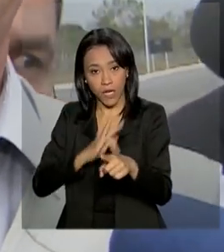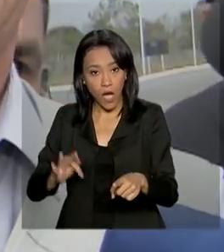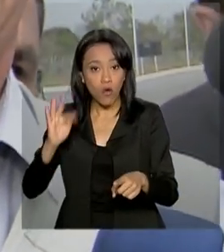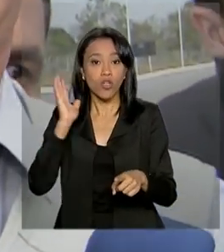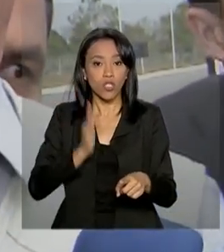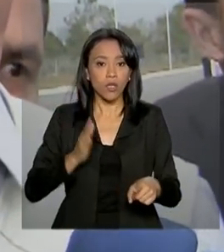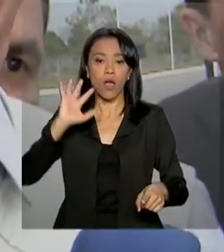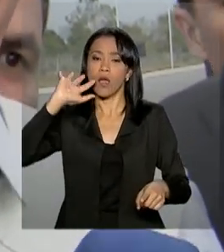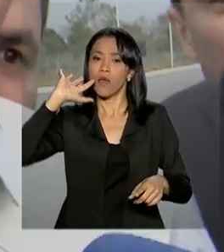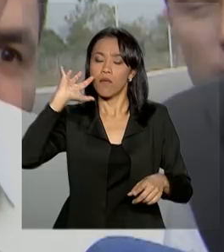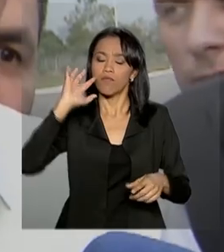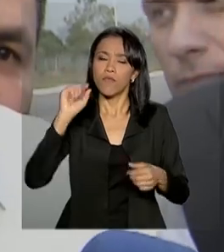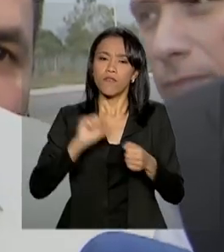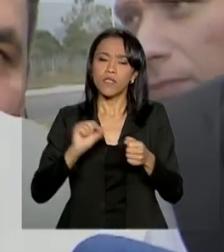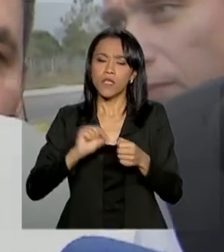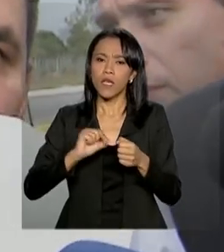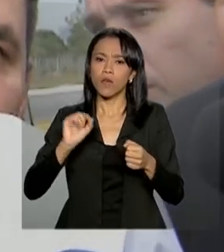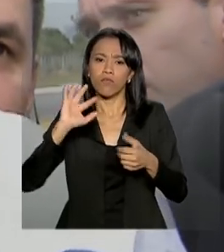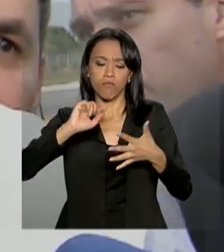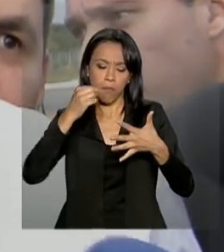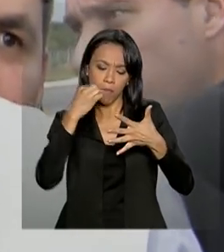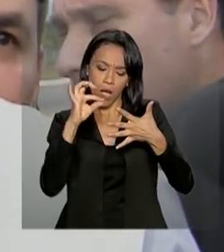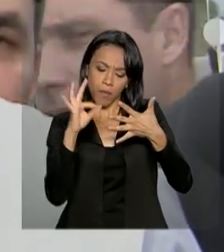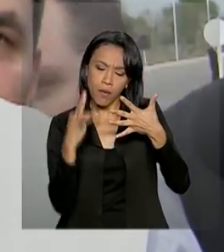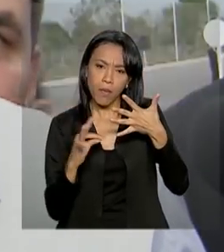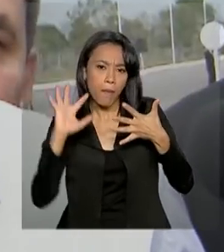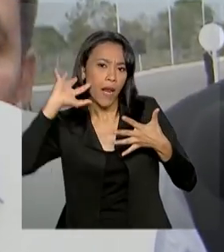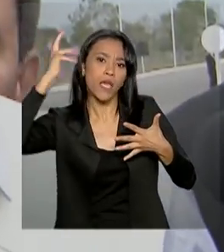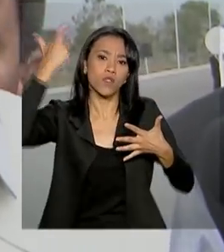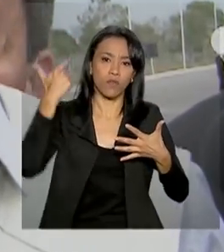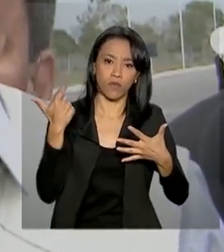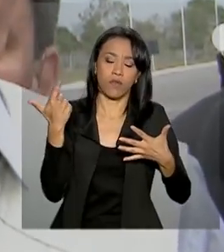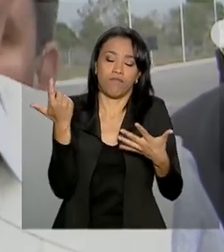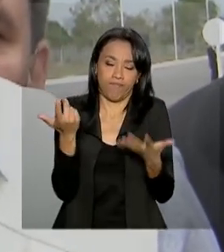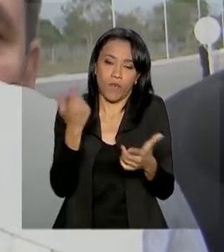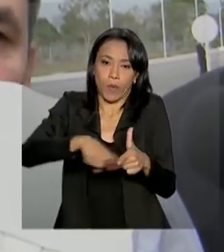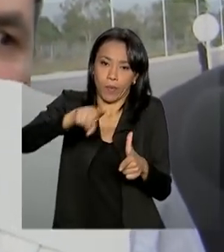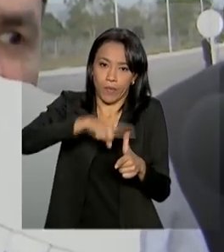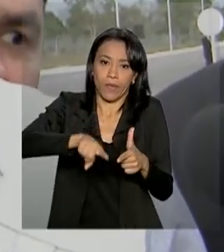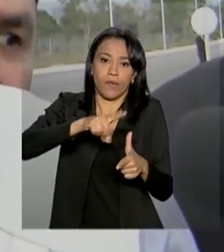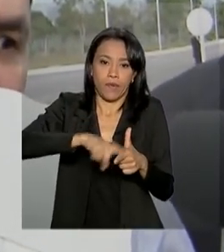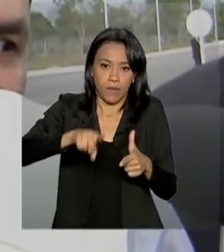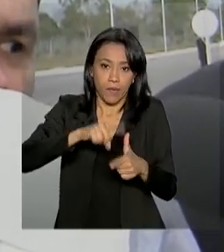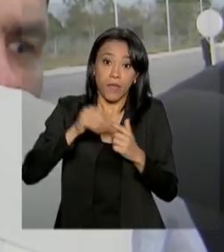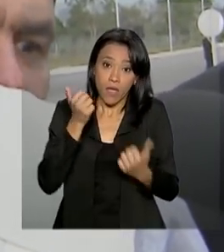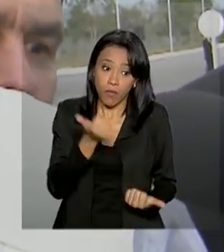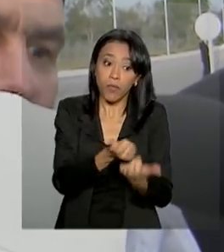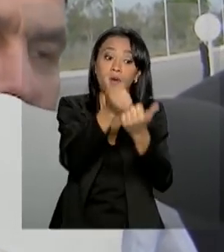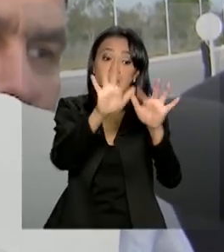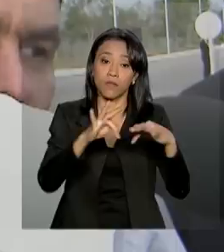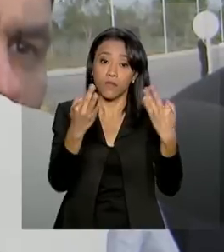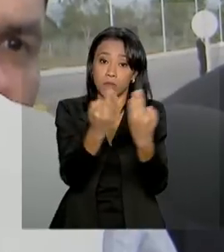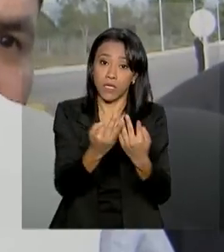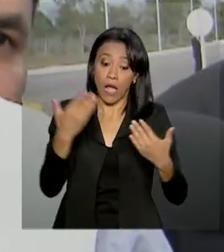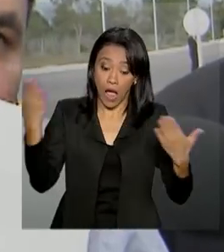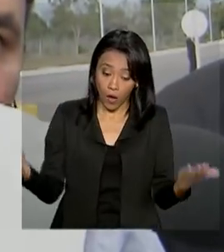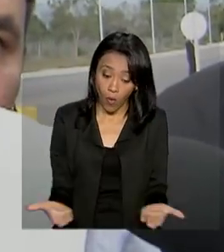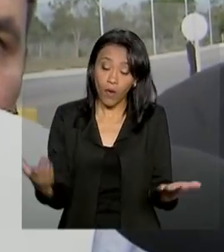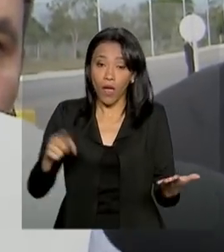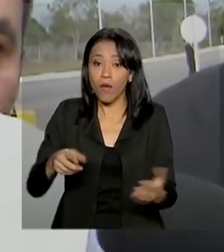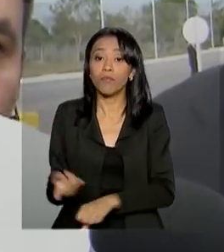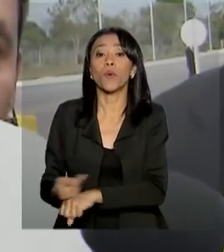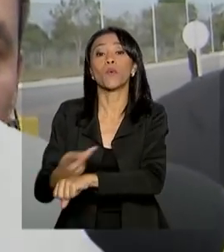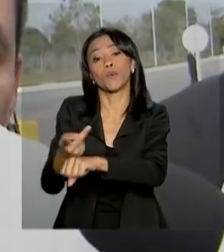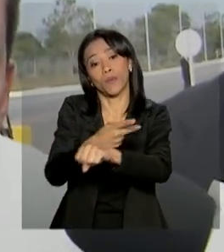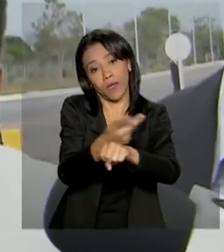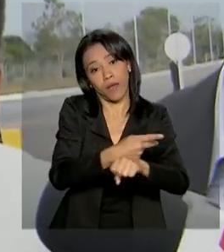imediato para ajudar a minimizar a dor dos familiares. Daqui para frente, o trabalho é basicamente busca de